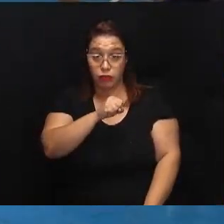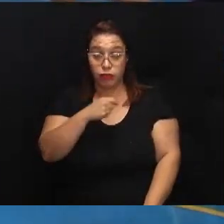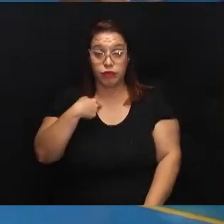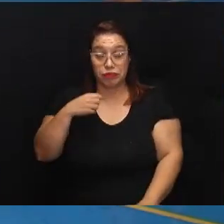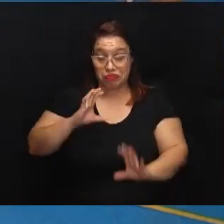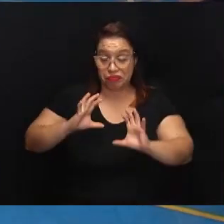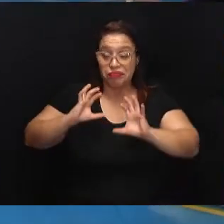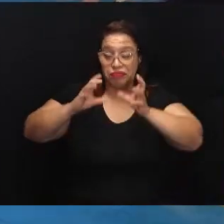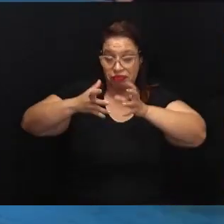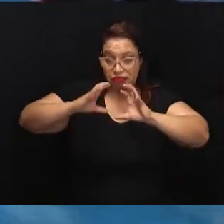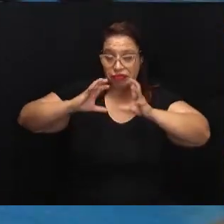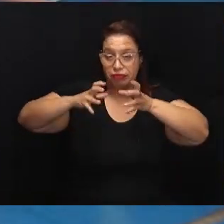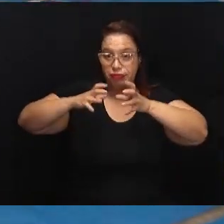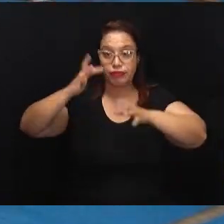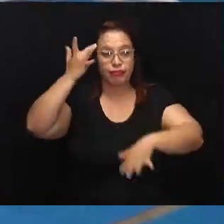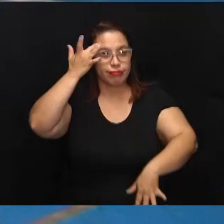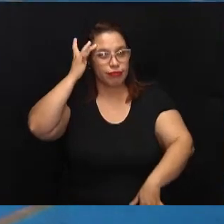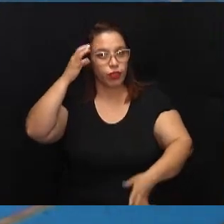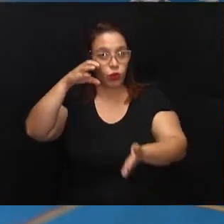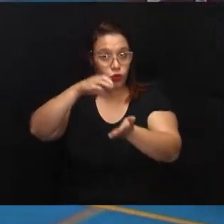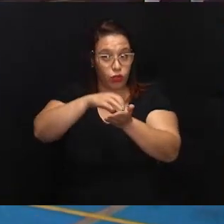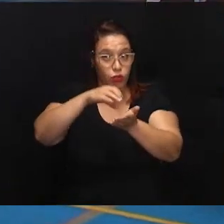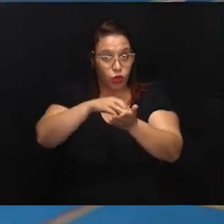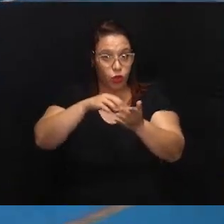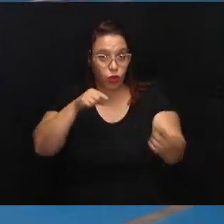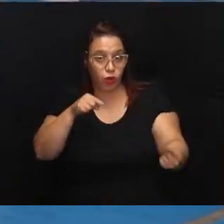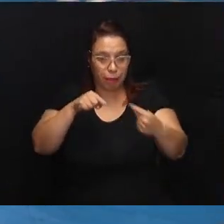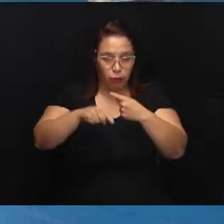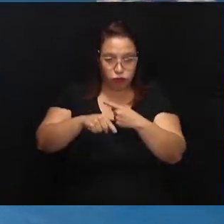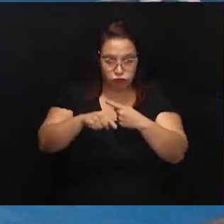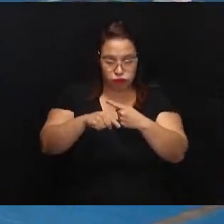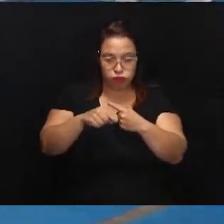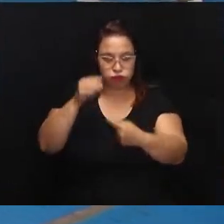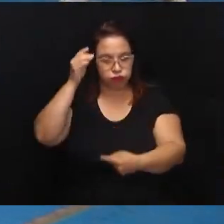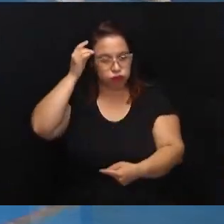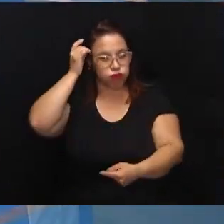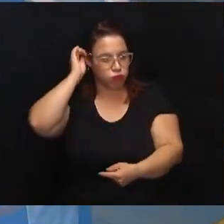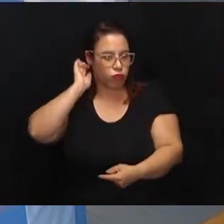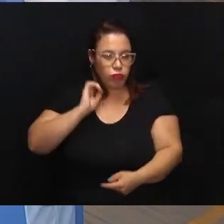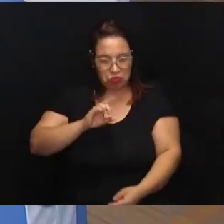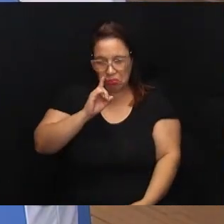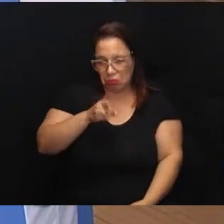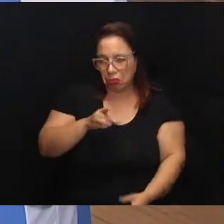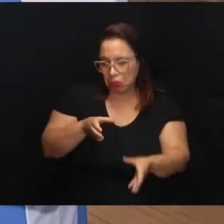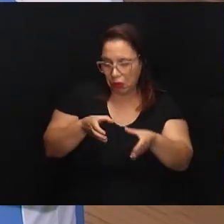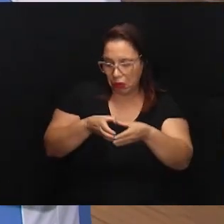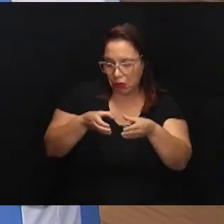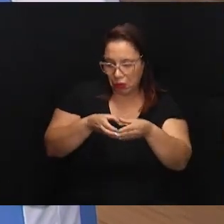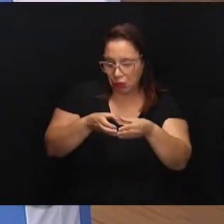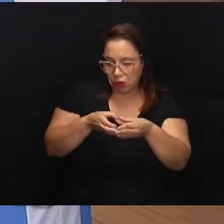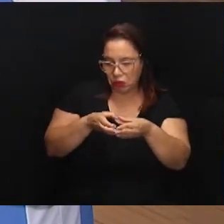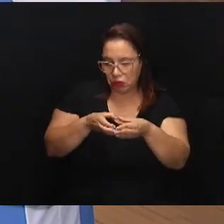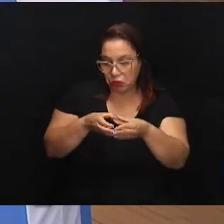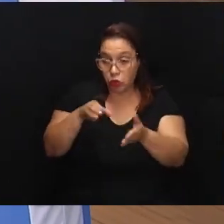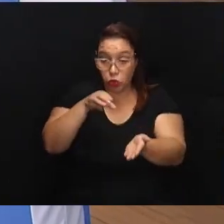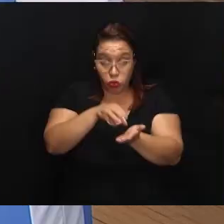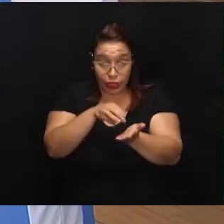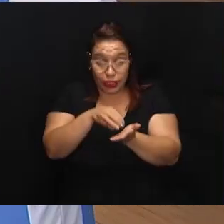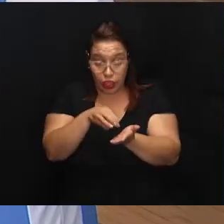a gente hoje em dia acha, né, o central e o oposto uma função de definição da equipe. Quando as equipes jogam com os